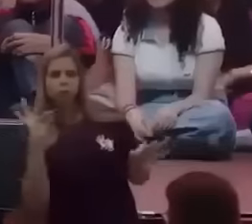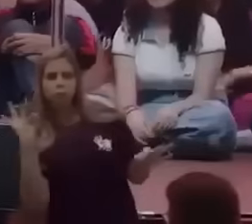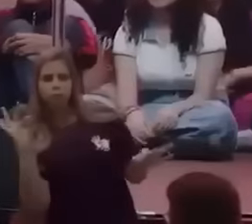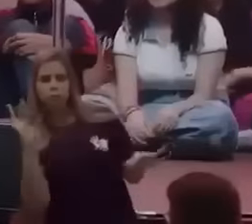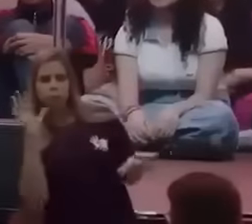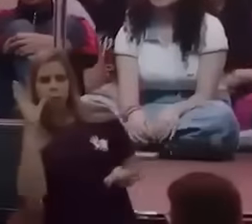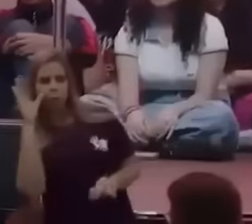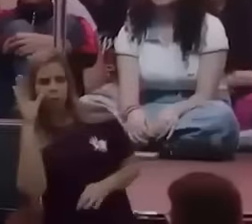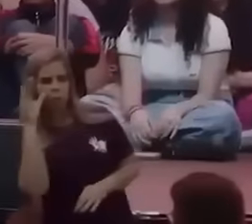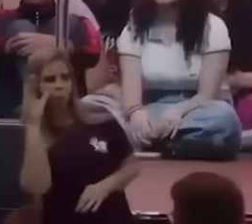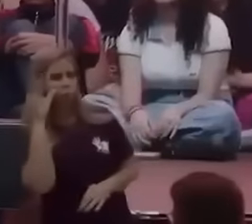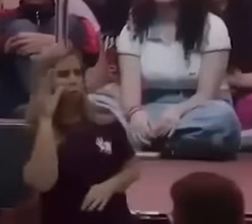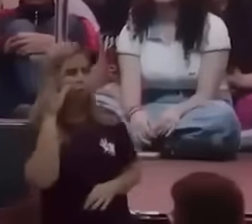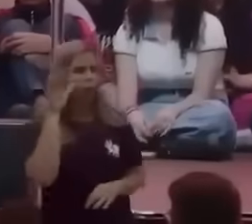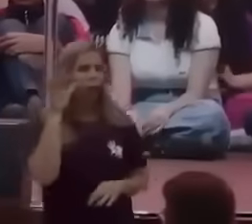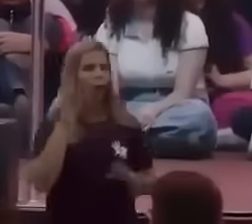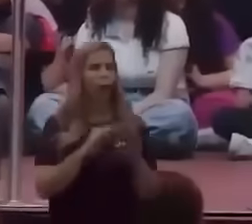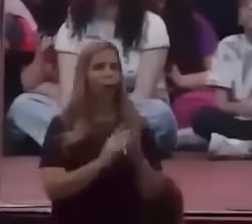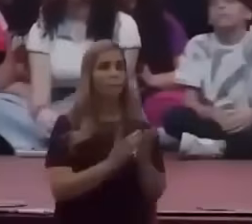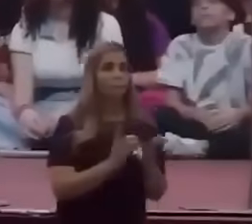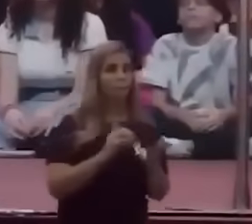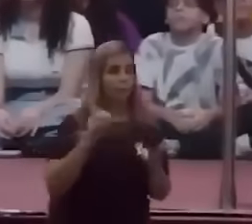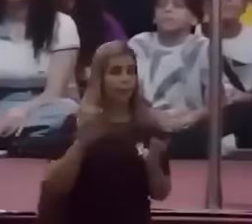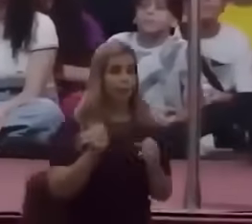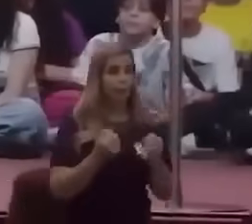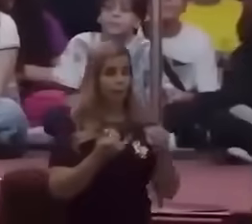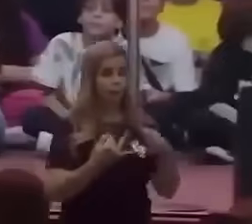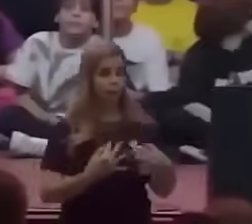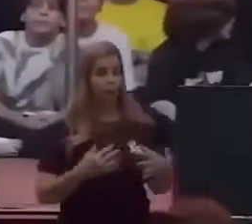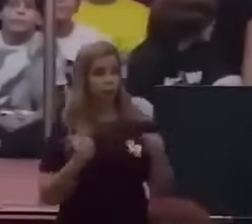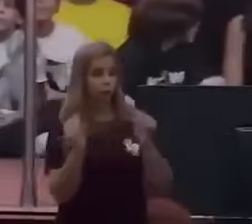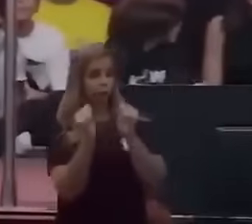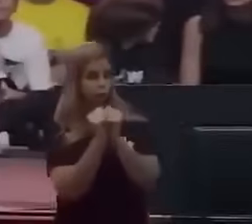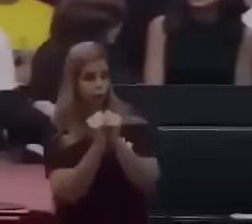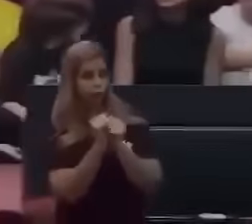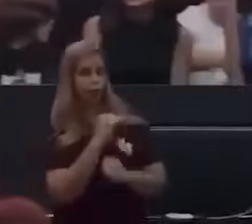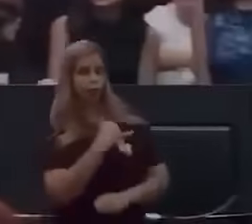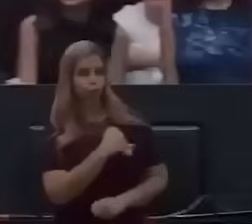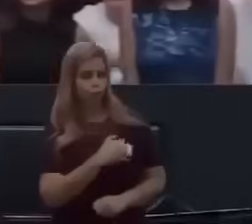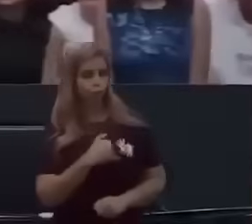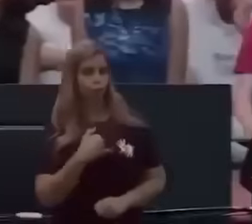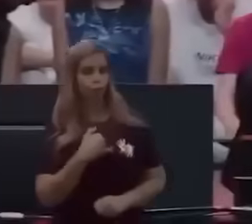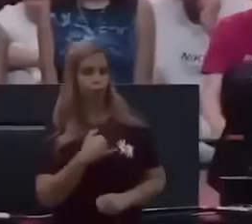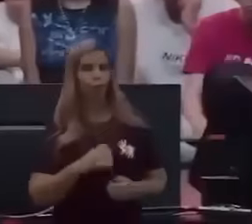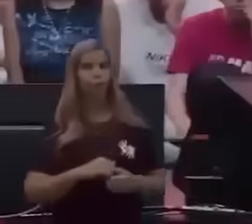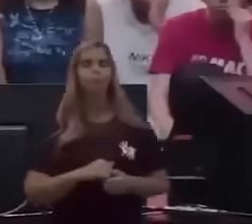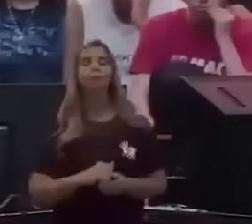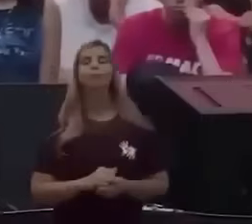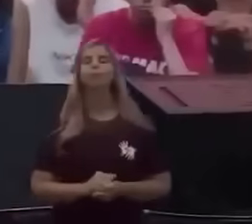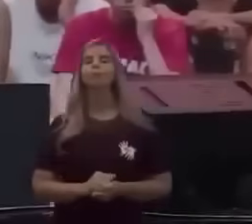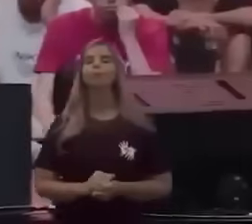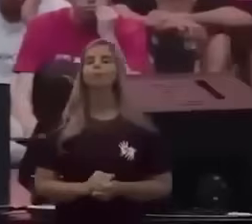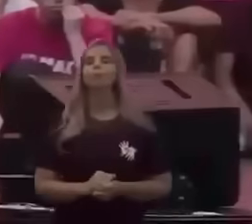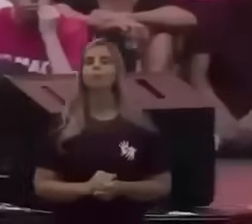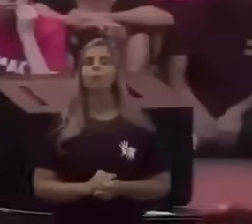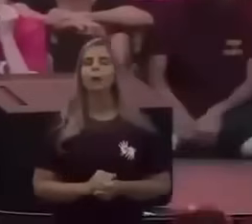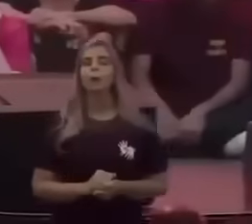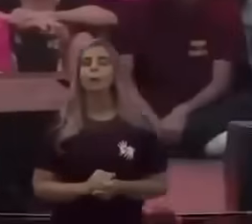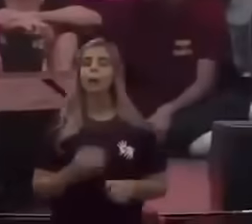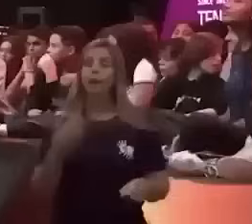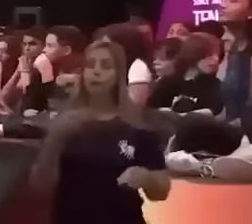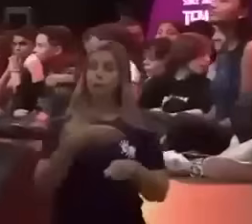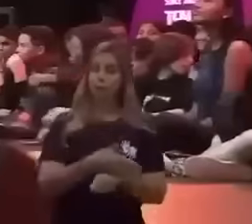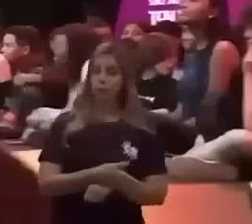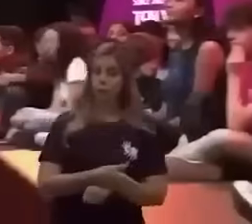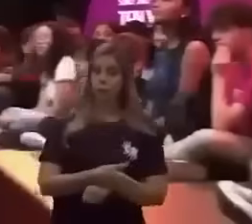E aí diz a Bíblia que ele, acompanhado de João, meio aparentado do sumo sacerdote, consegue entrar lá na casa do sumo